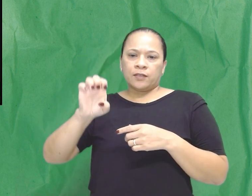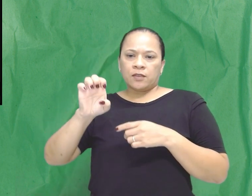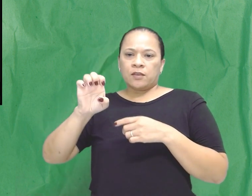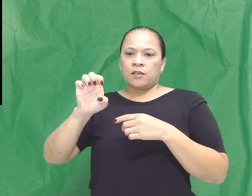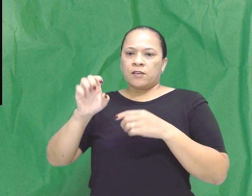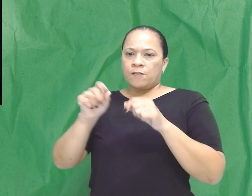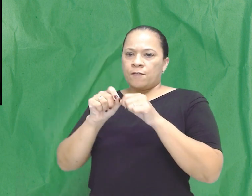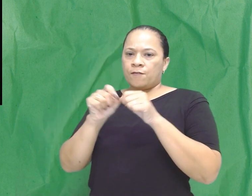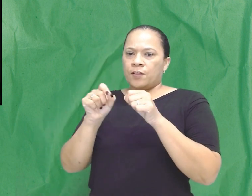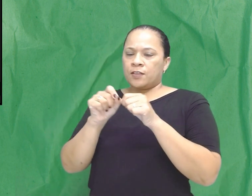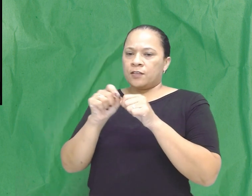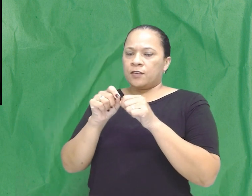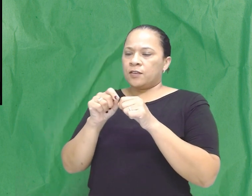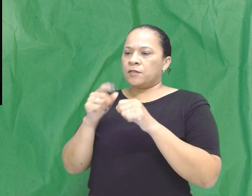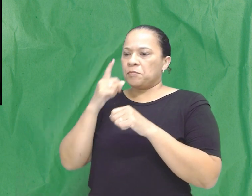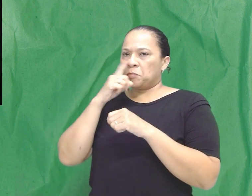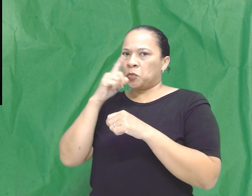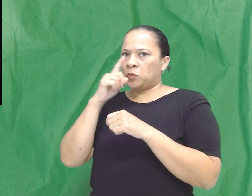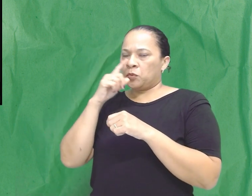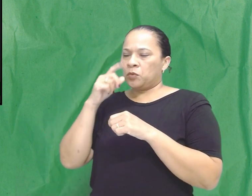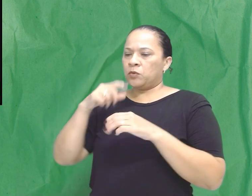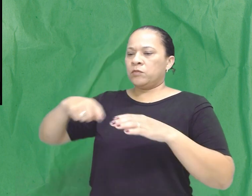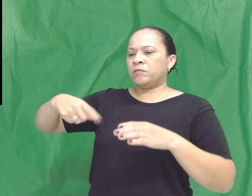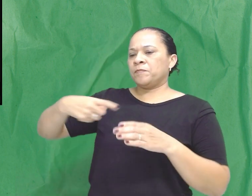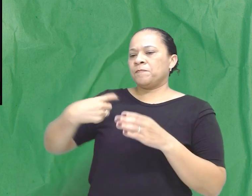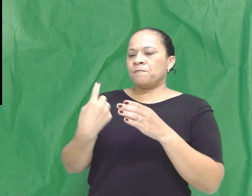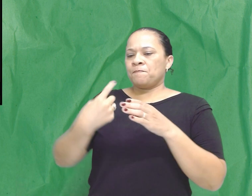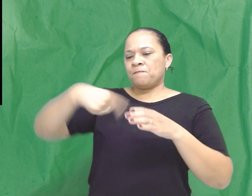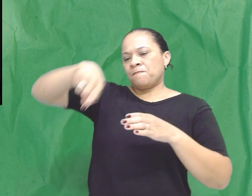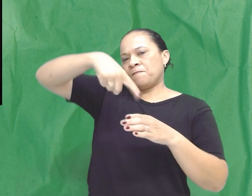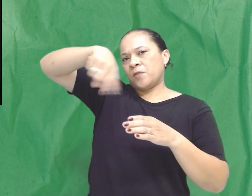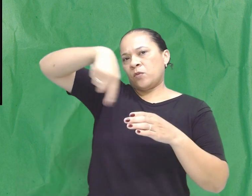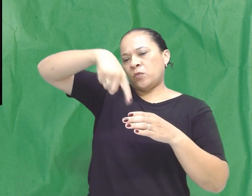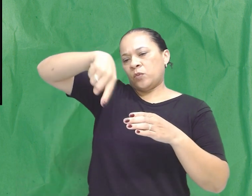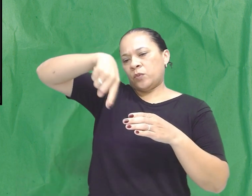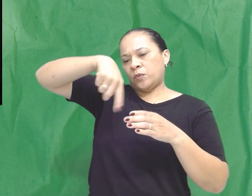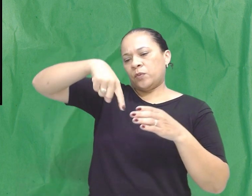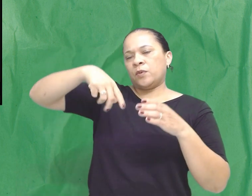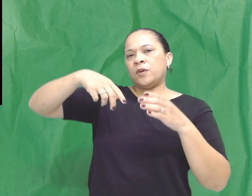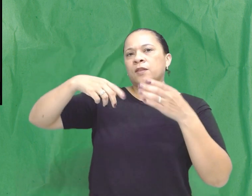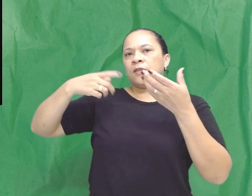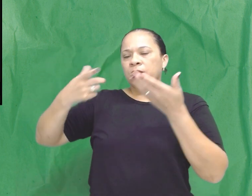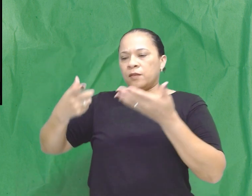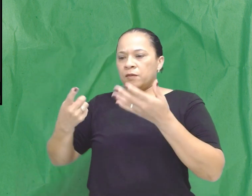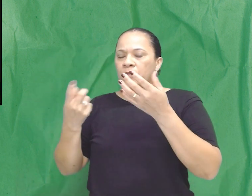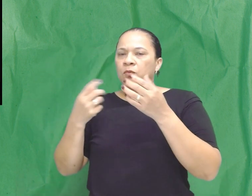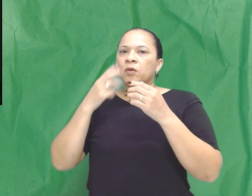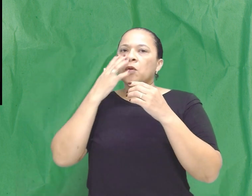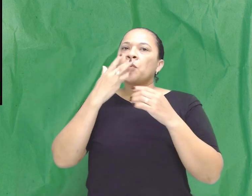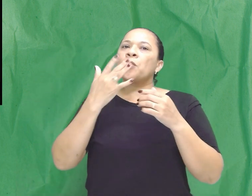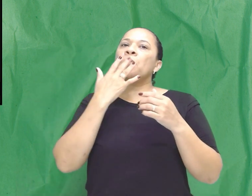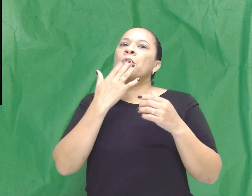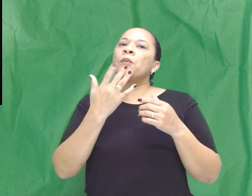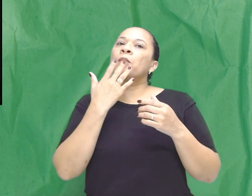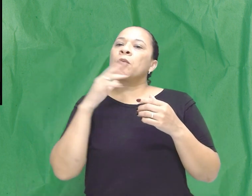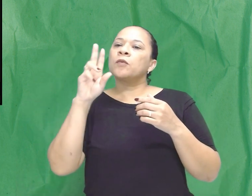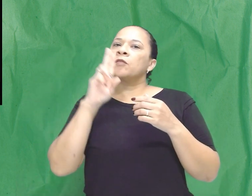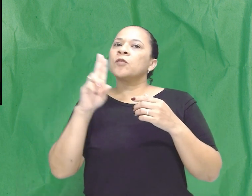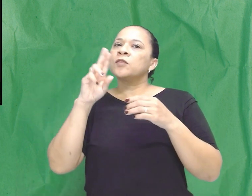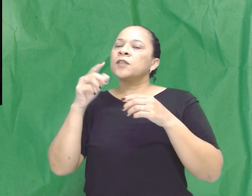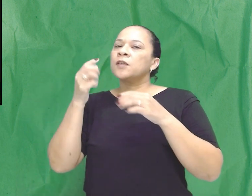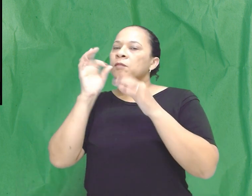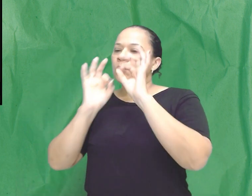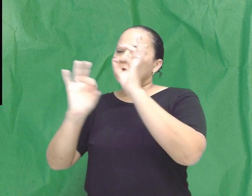para pintar os seus biscoitos, é preciso que você já saiba exatamente as cores que você vai usar, a sua paleta de cores ela tem que estar